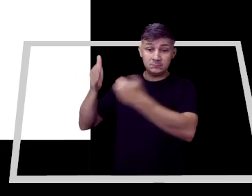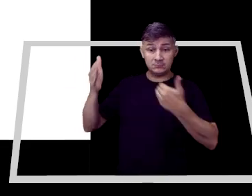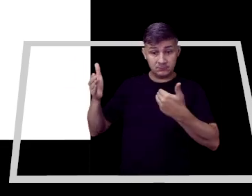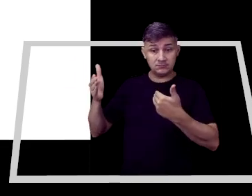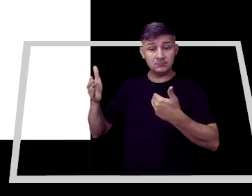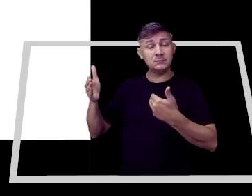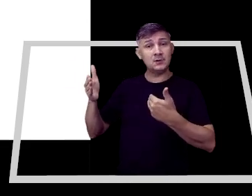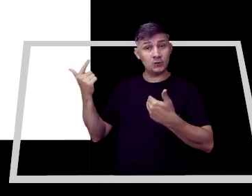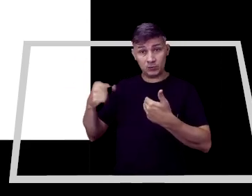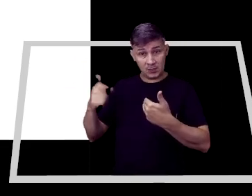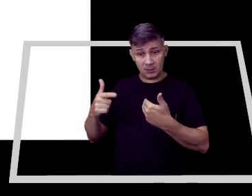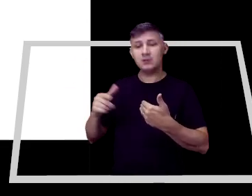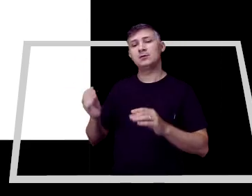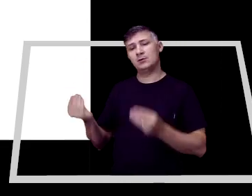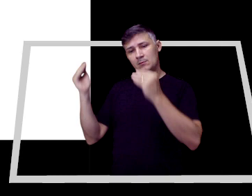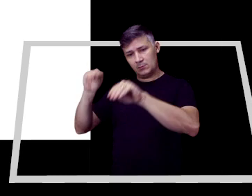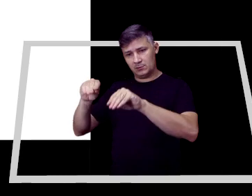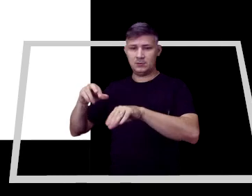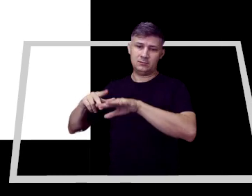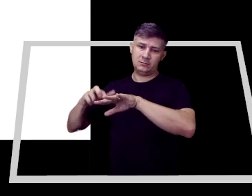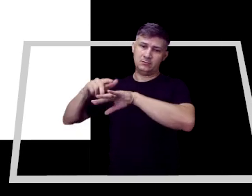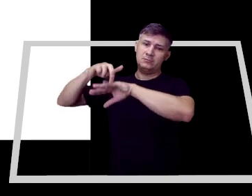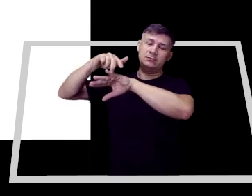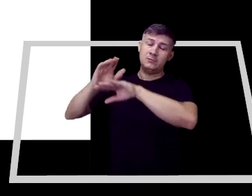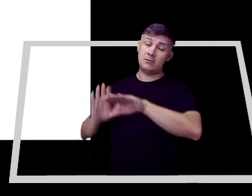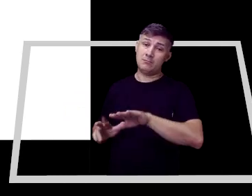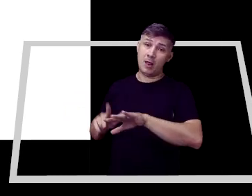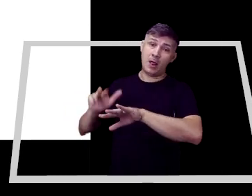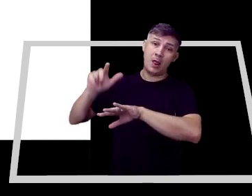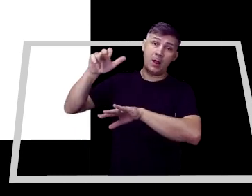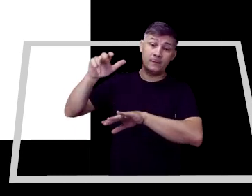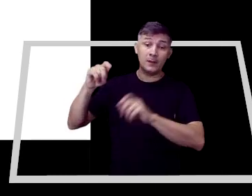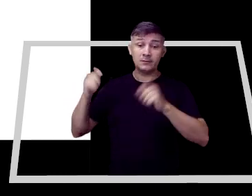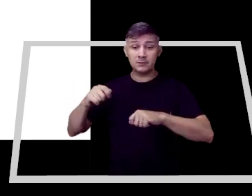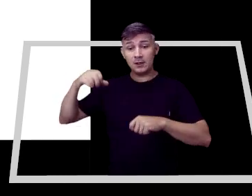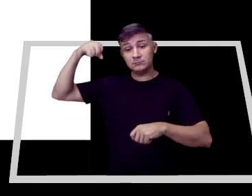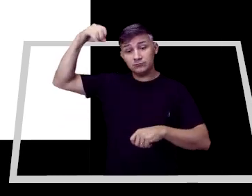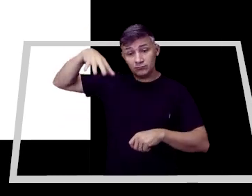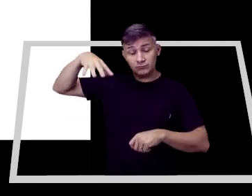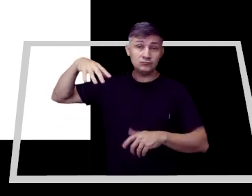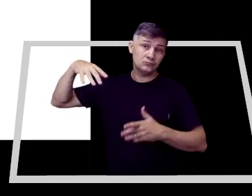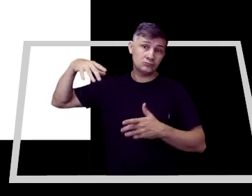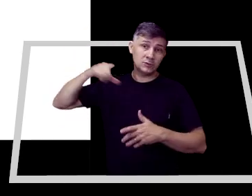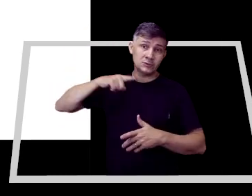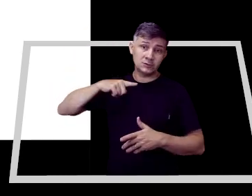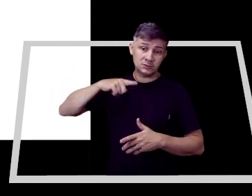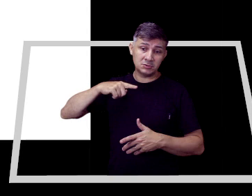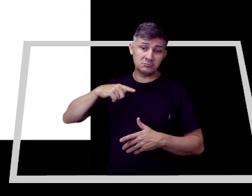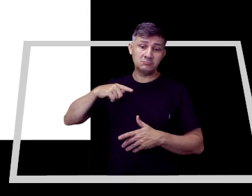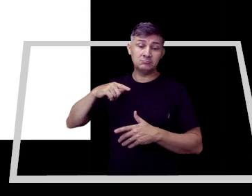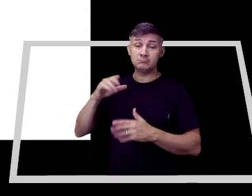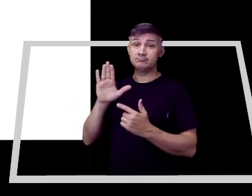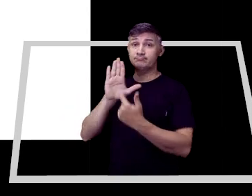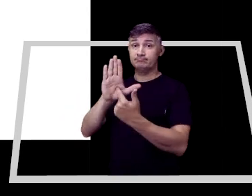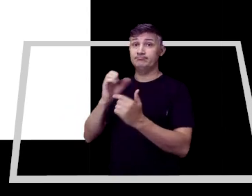recuo, a gente instalou esse dispositivo de circulação vertical, que é iluminado, que tem uma iluminação zenital, marcando um